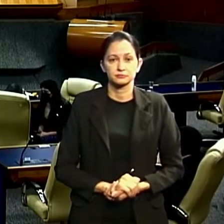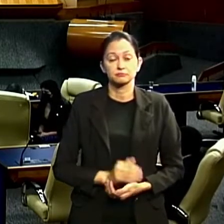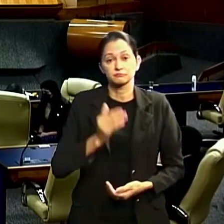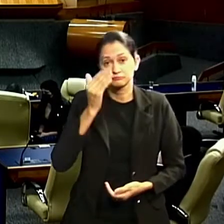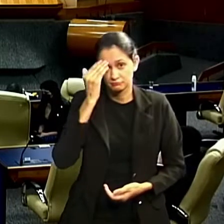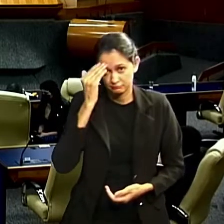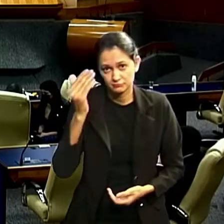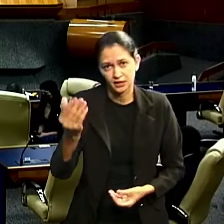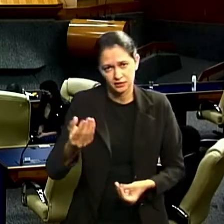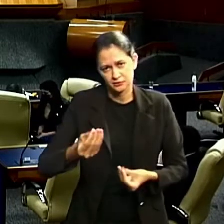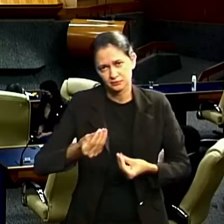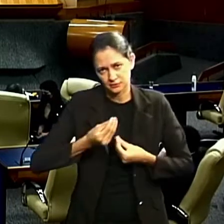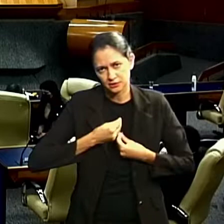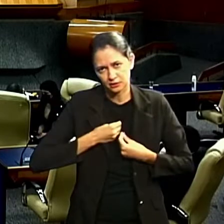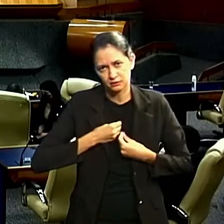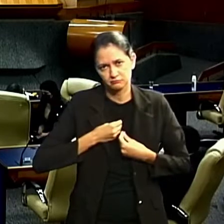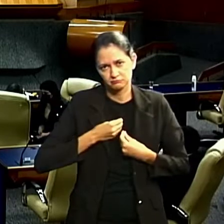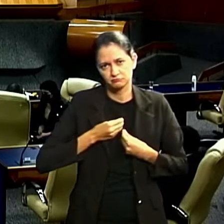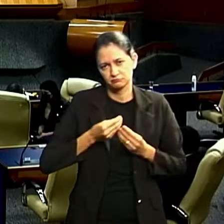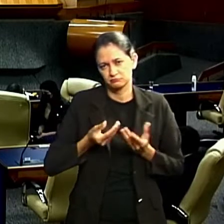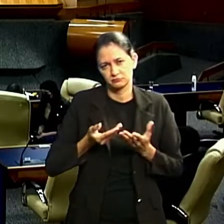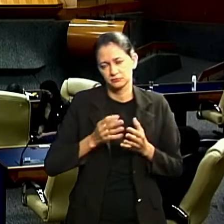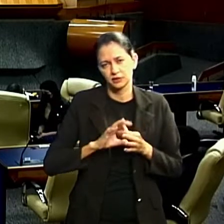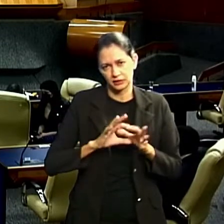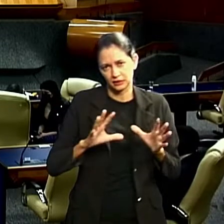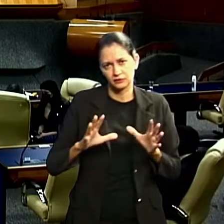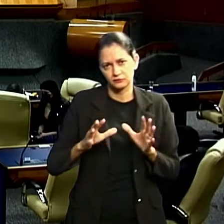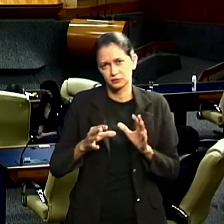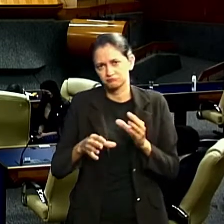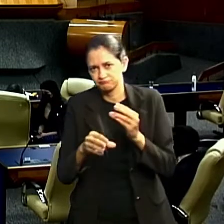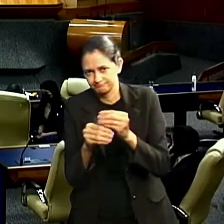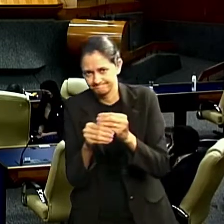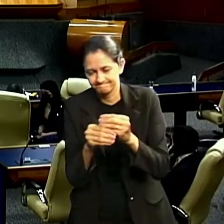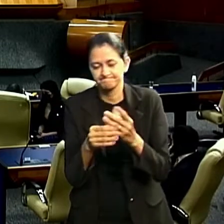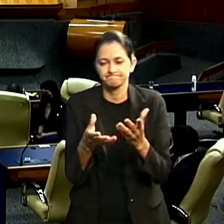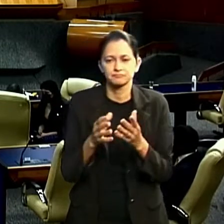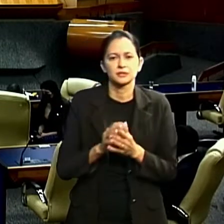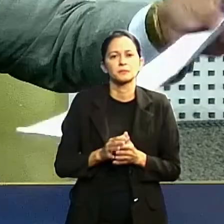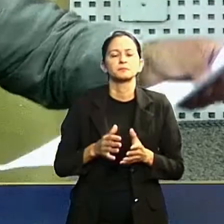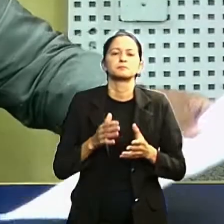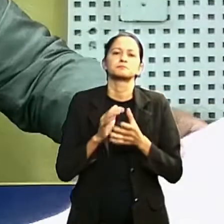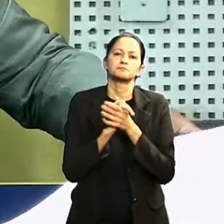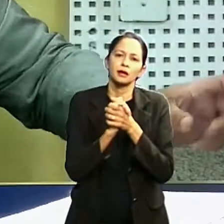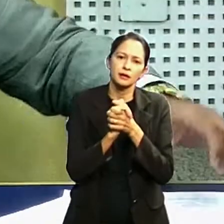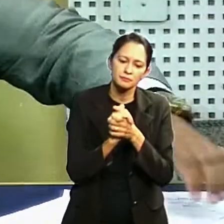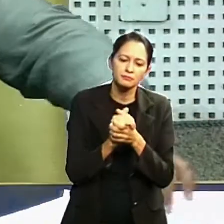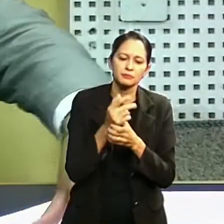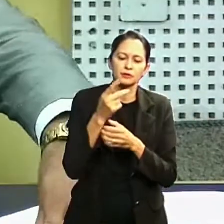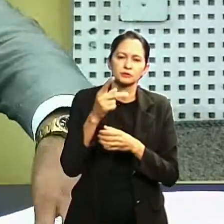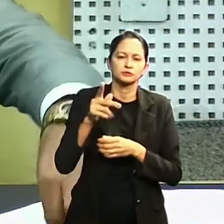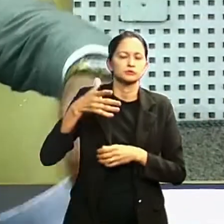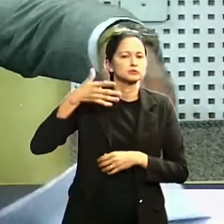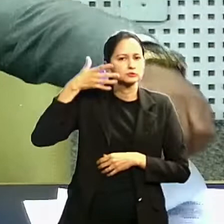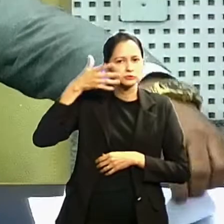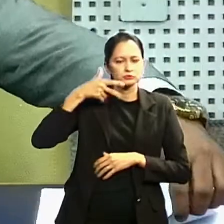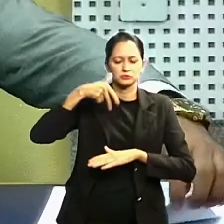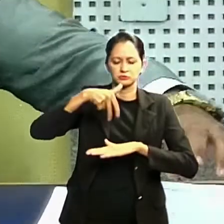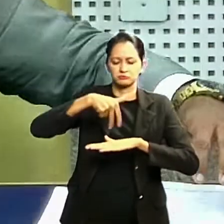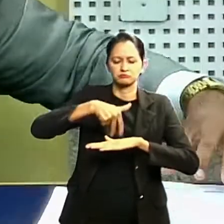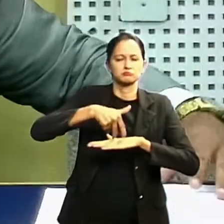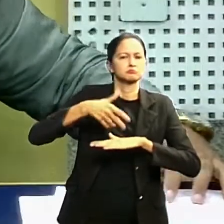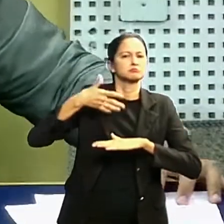Obrigado pela paz, meu amigo vereador Leandro Sena. Primeiramente, parabenizado pela fala na tribuna. Quando sobe aí, Vossa Excelência